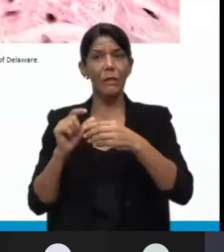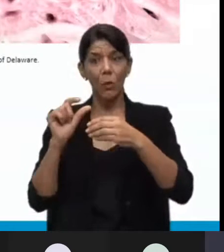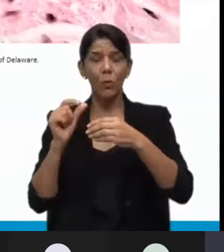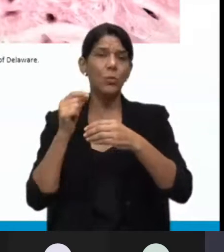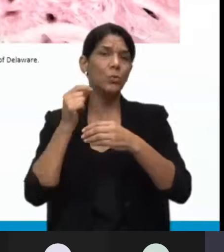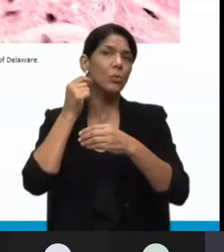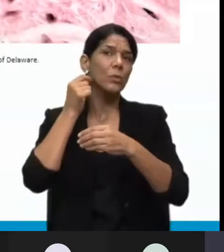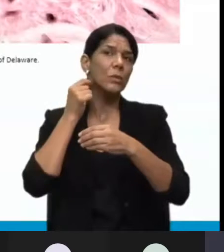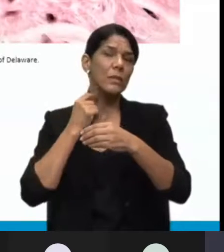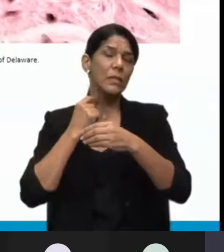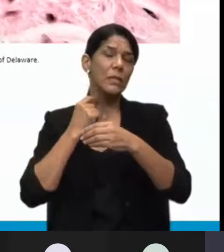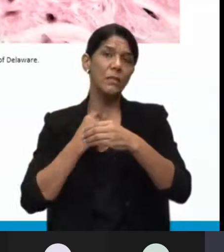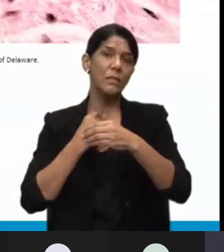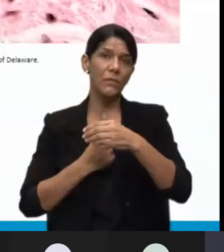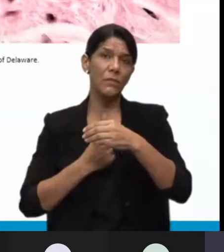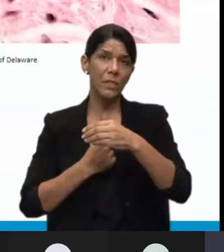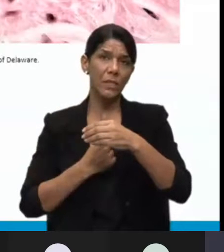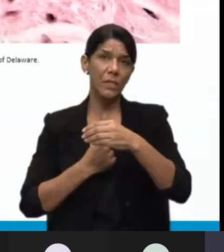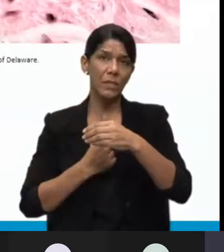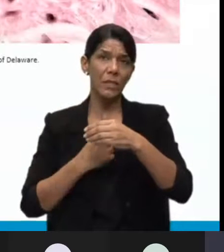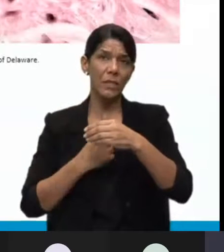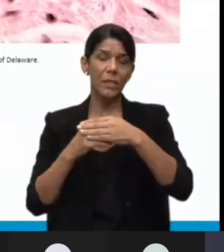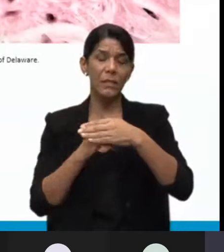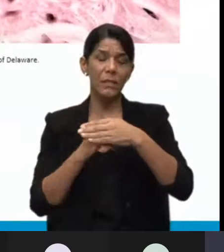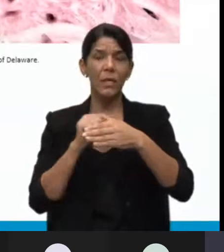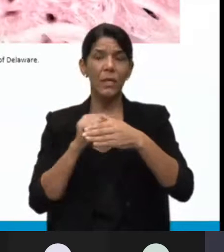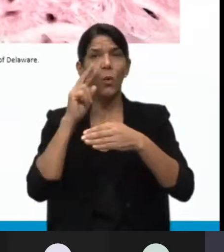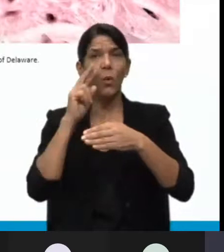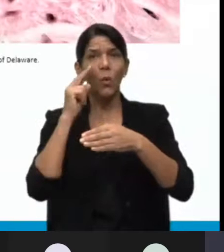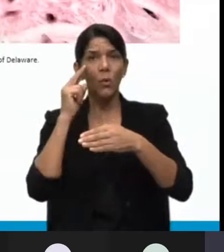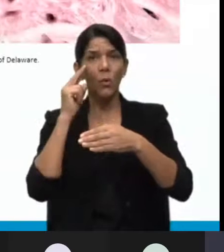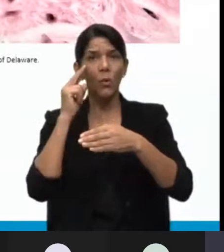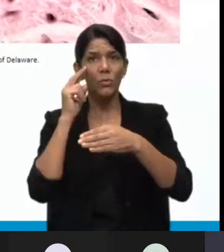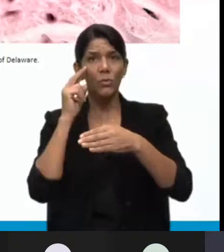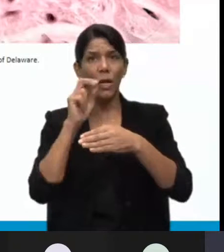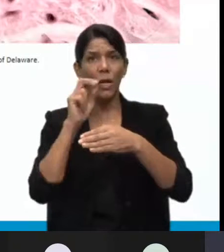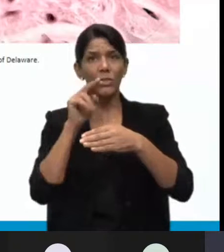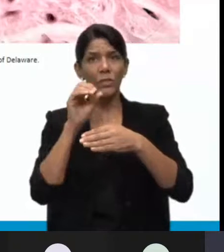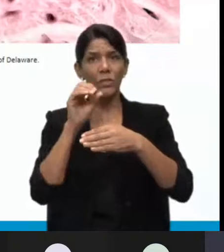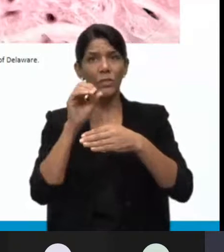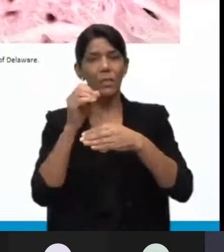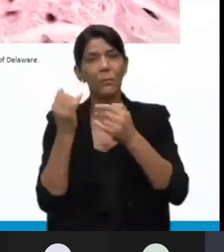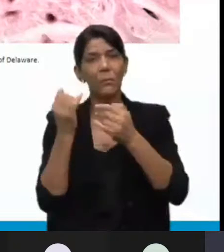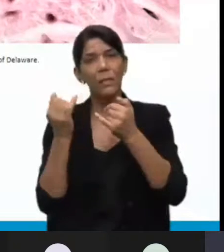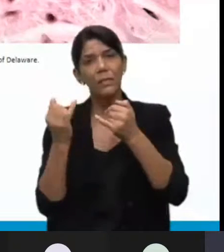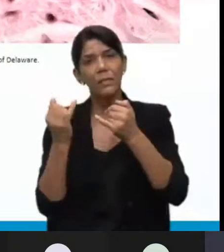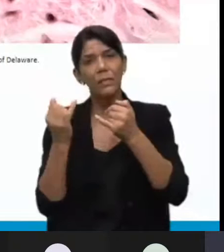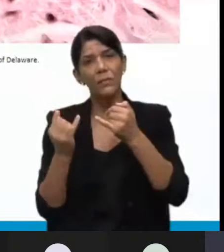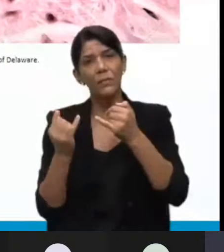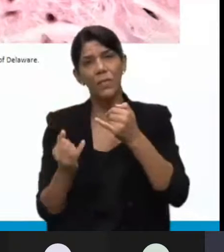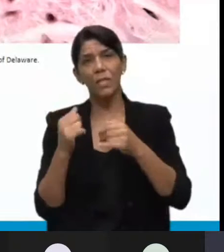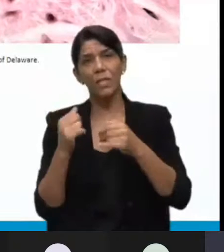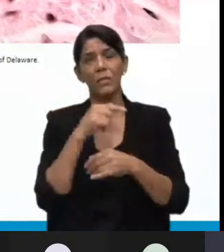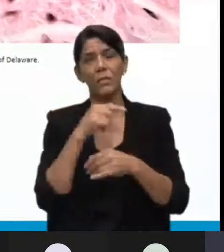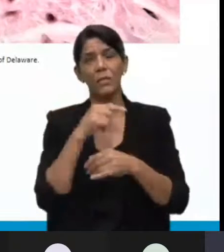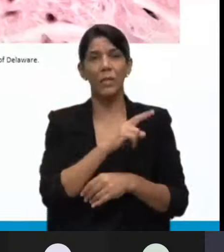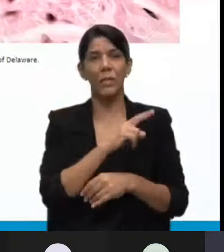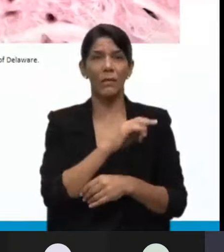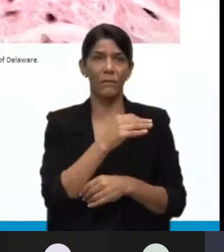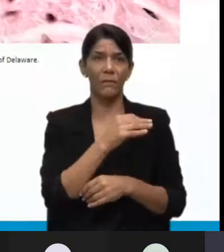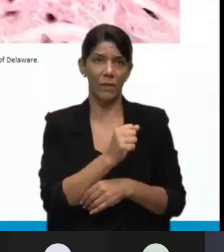na artéria, e aqui a túnica adventícia na artéria, que é um pouco mais fina, ó, do que a